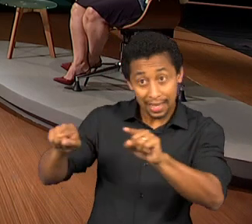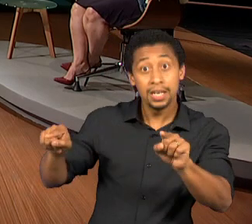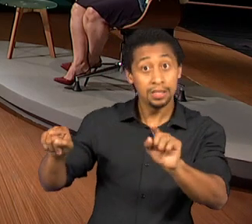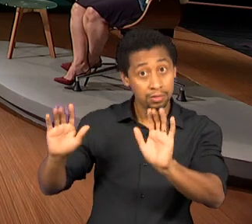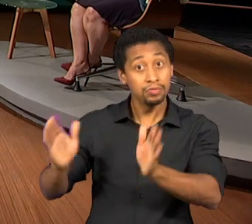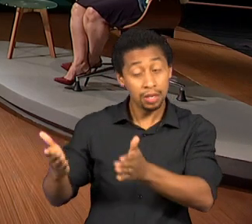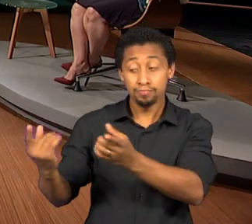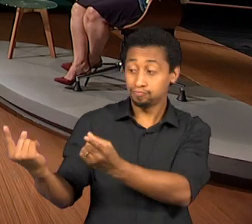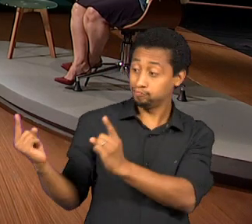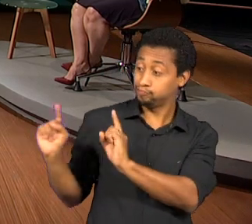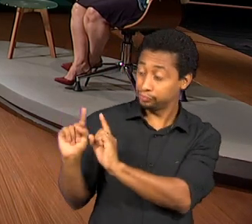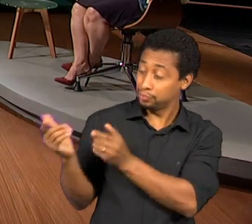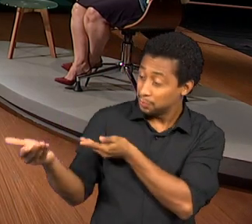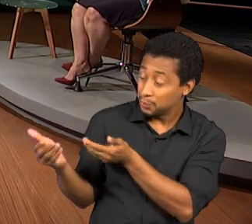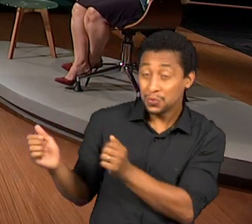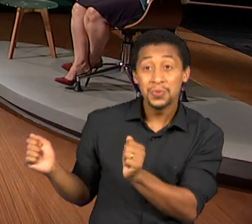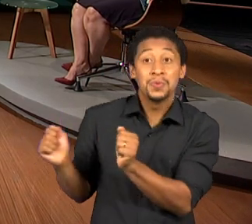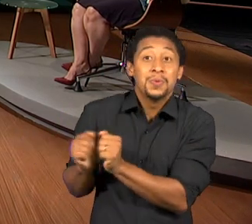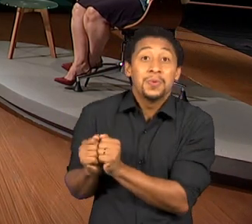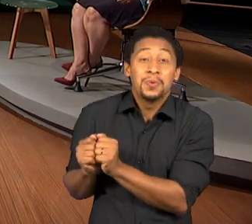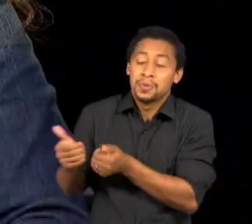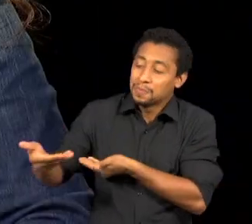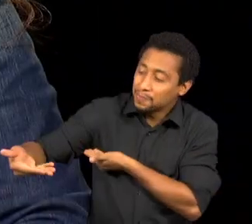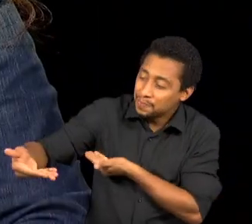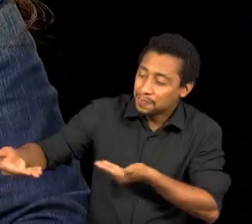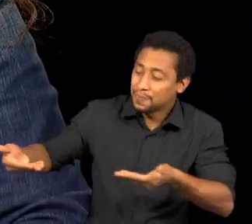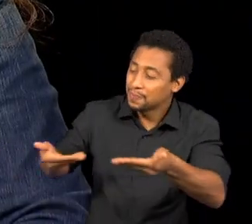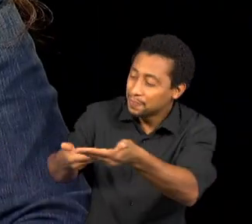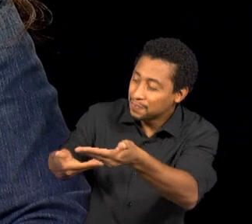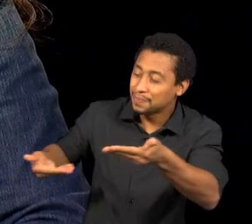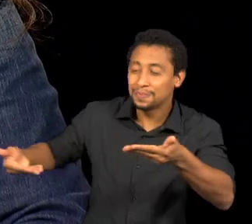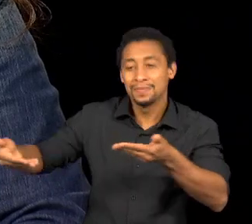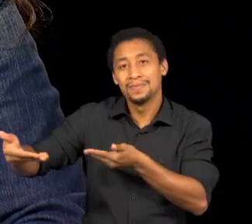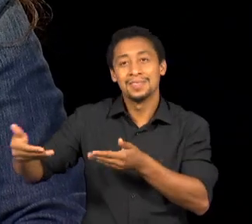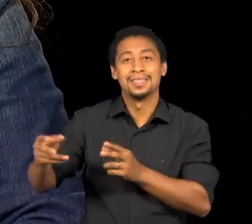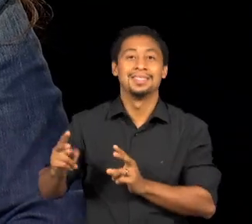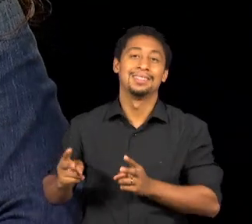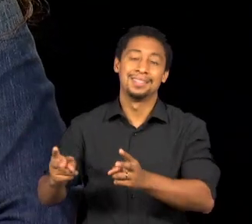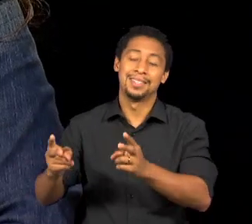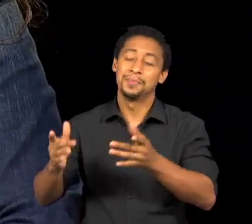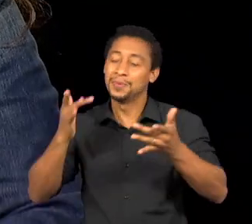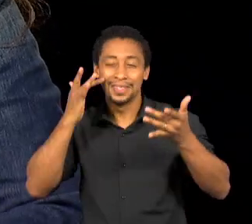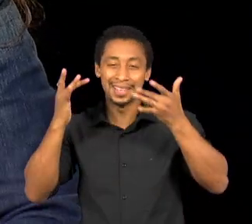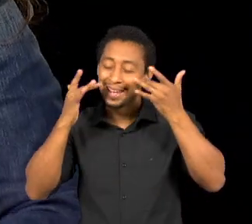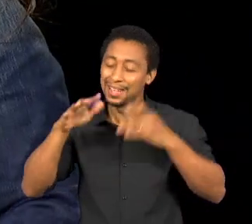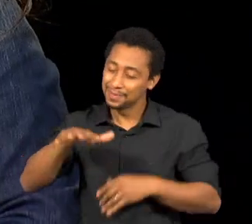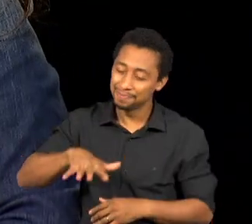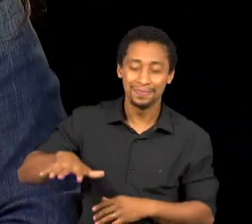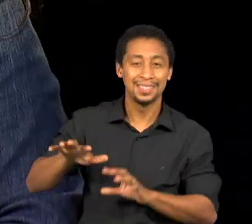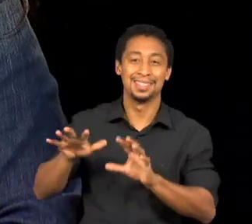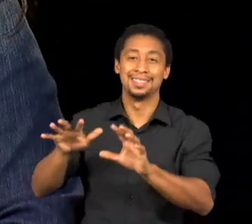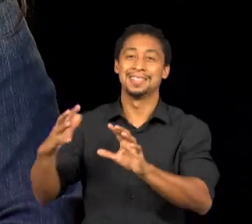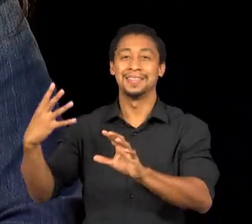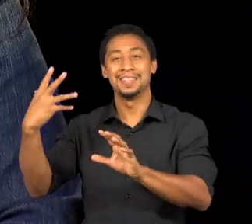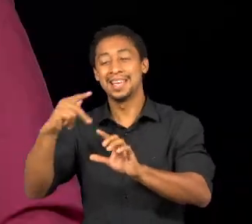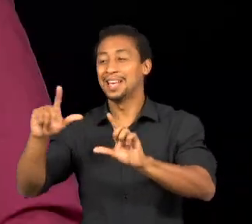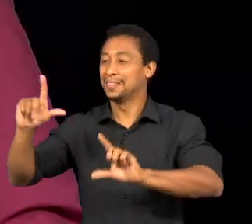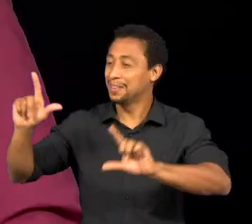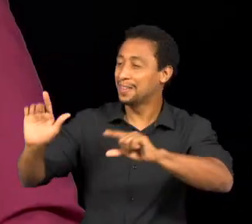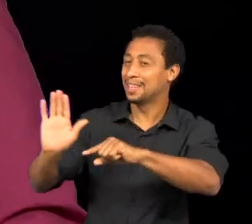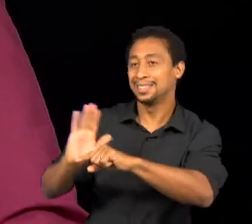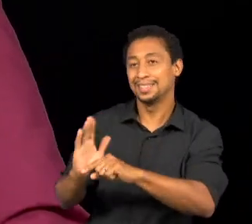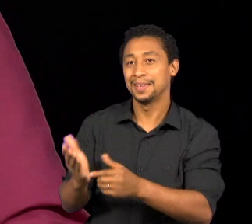me deram, né? É uma troca, sempre. O teatro é lindo por isso, a televisão, o cinema. Agora, você